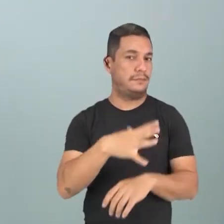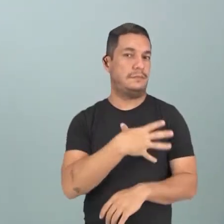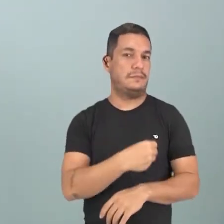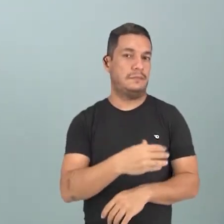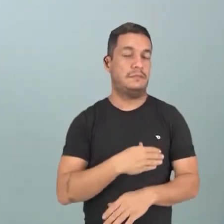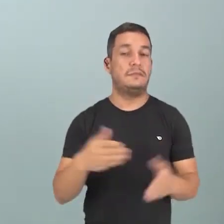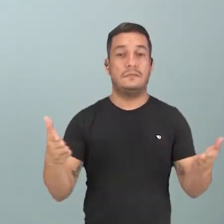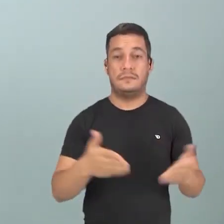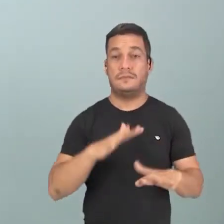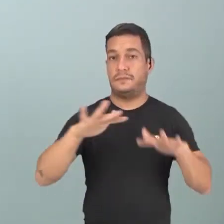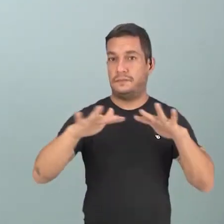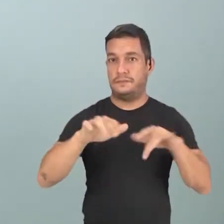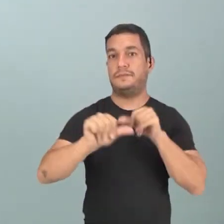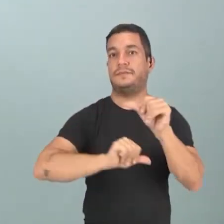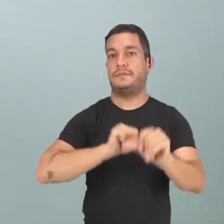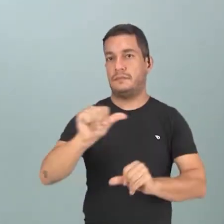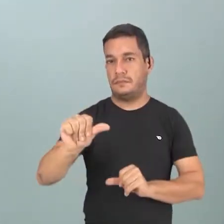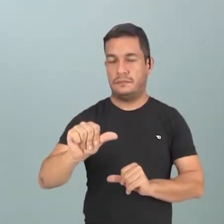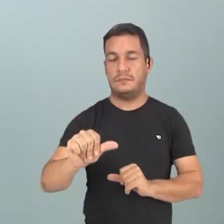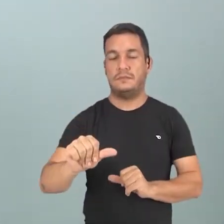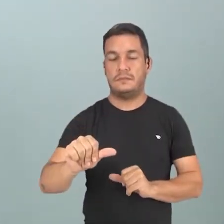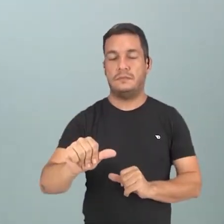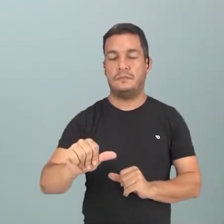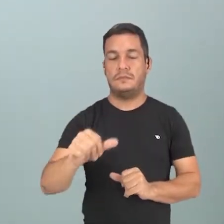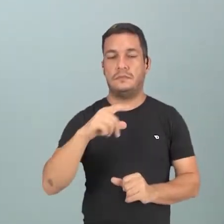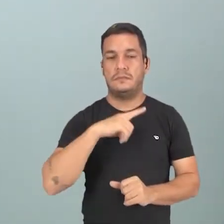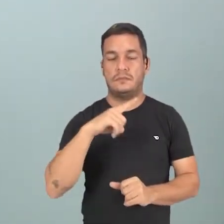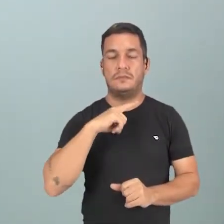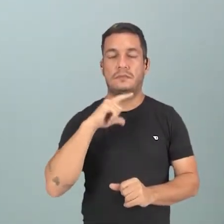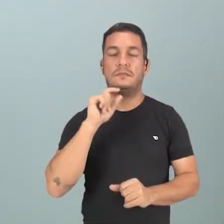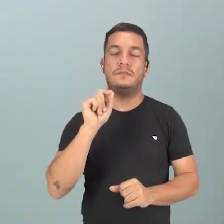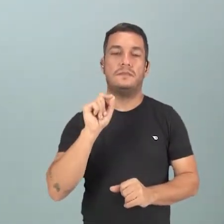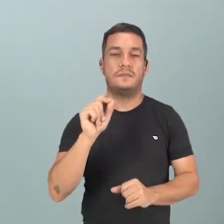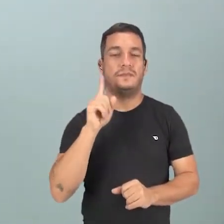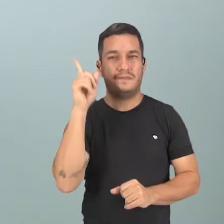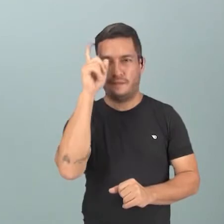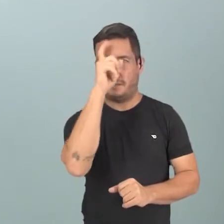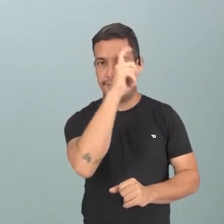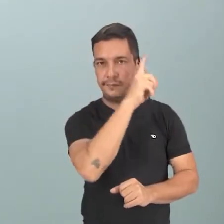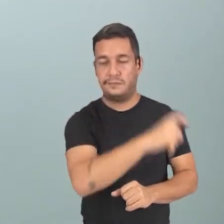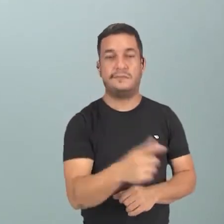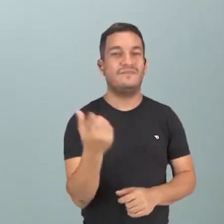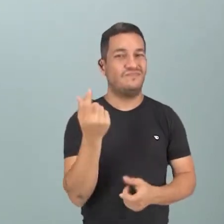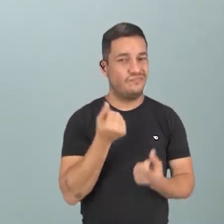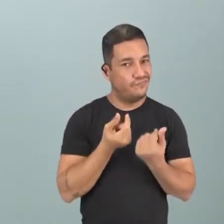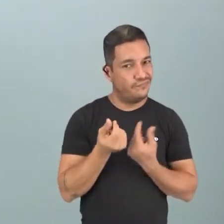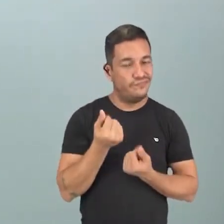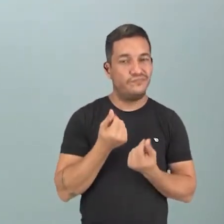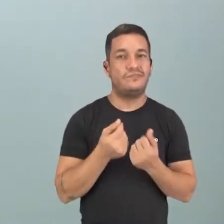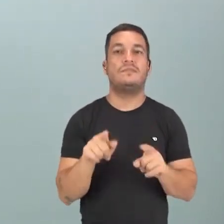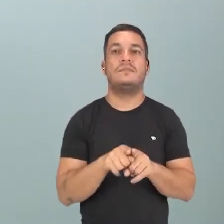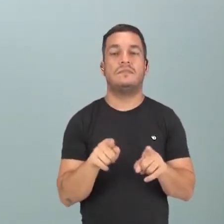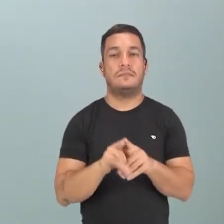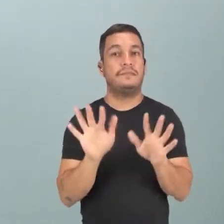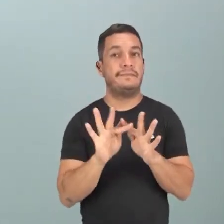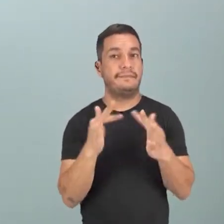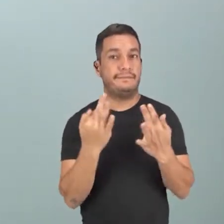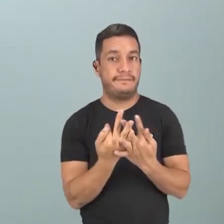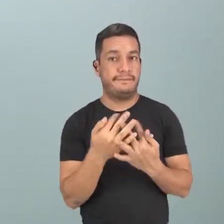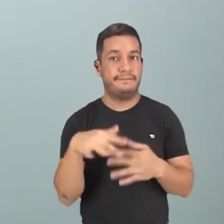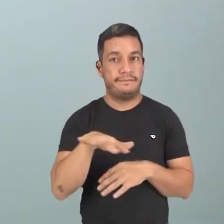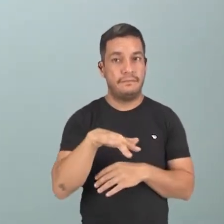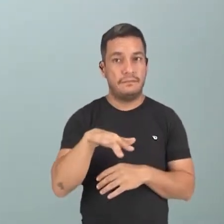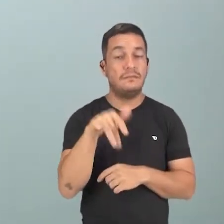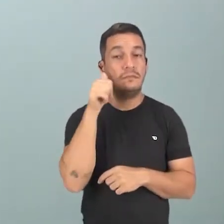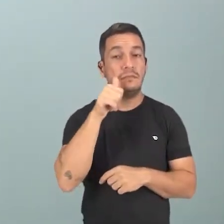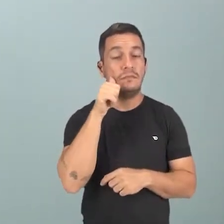Como agora essa dinâmica muda e isso traz uma dificuldade financeira para as famílias, então as